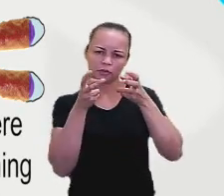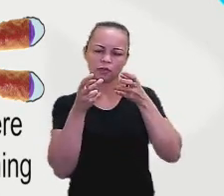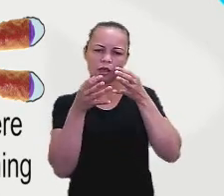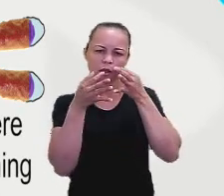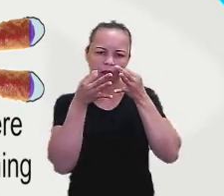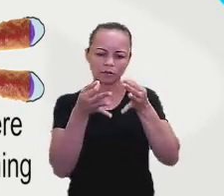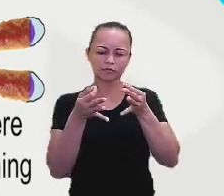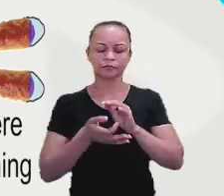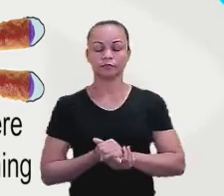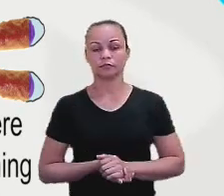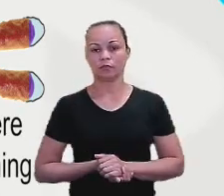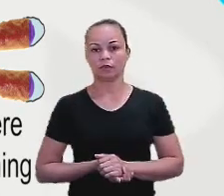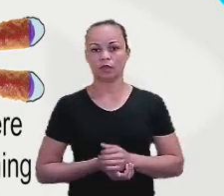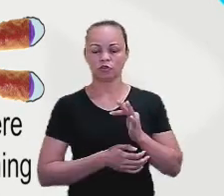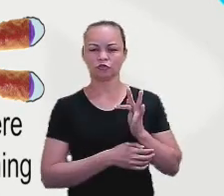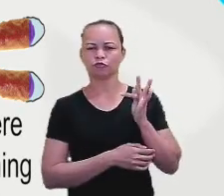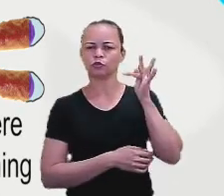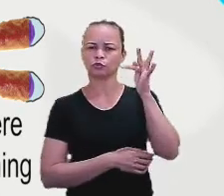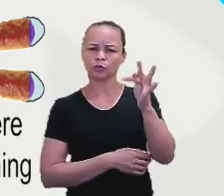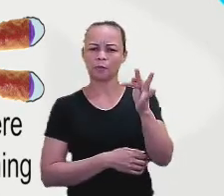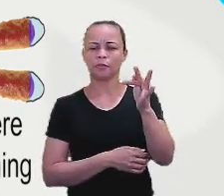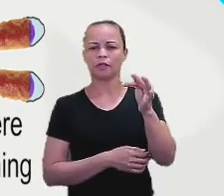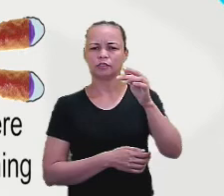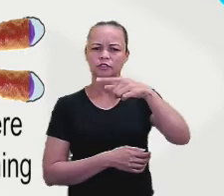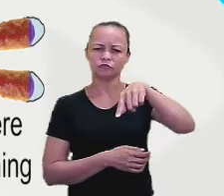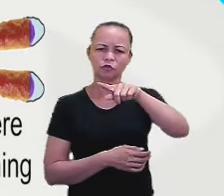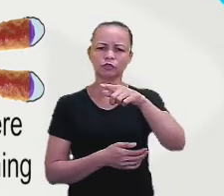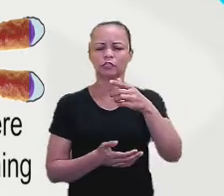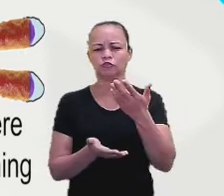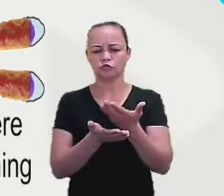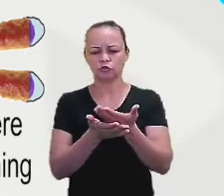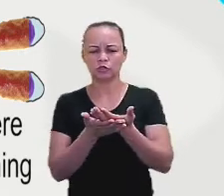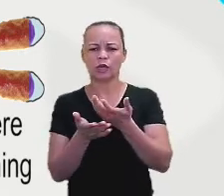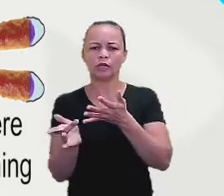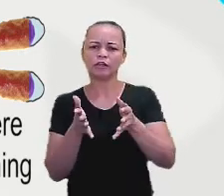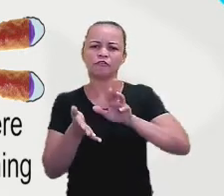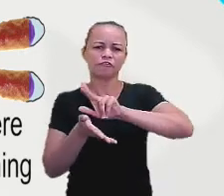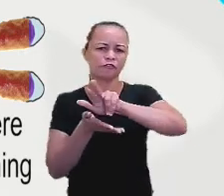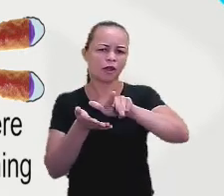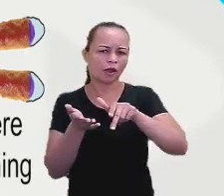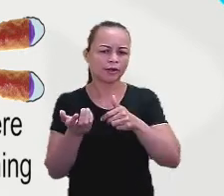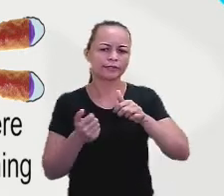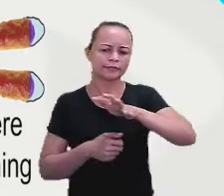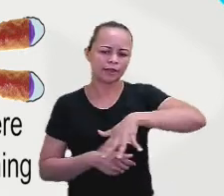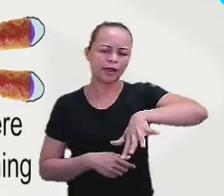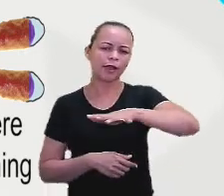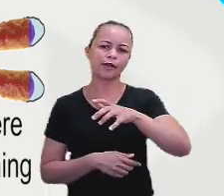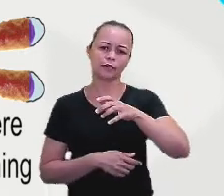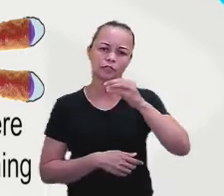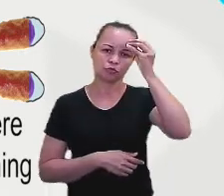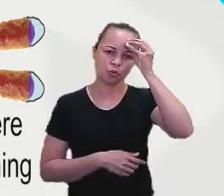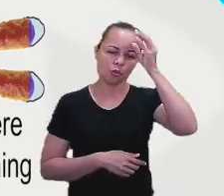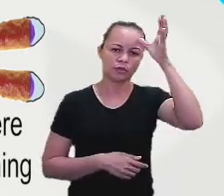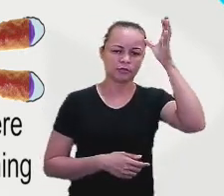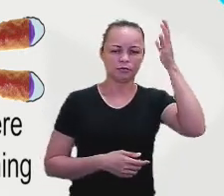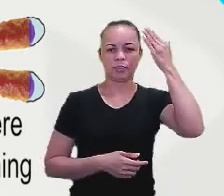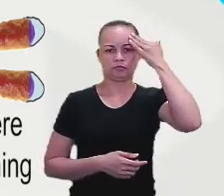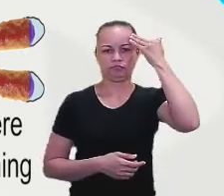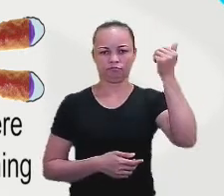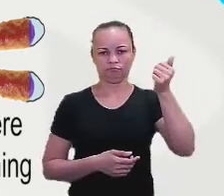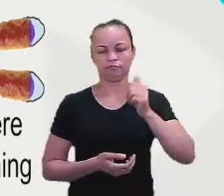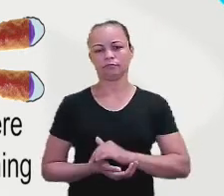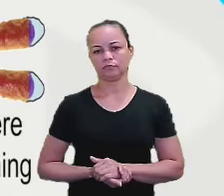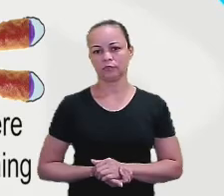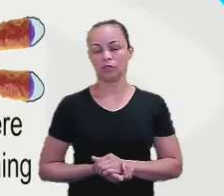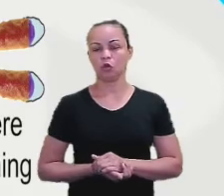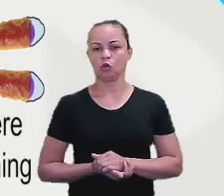quê? Futuramente, isso aí com certeza vai ser cobrado para você em várias áreas do conhecimento, em várias áreas do saber. Porque, gente, como diria